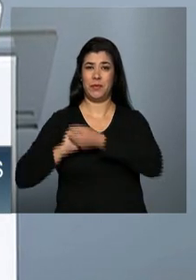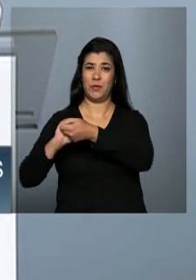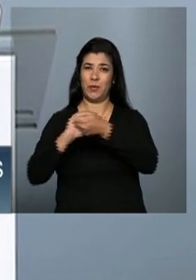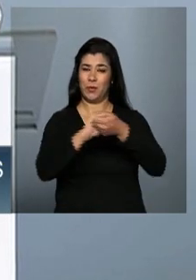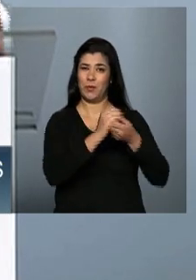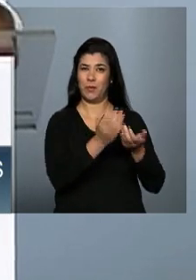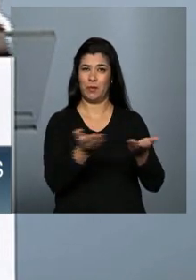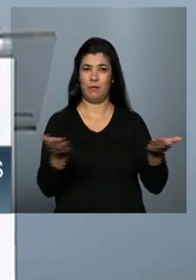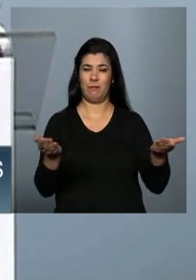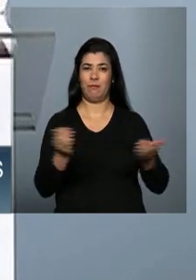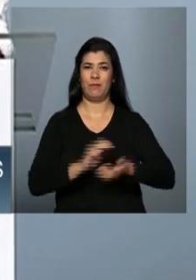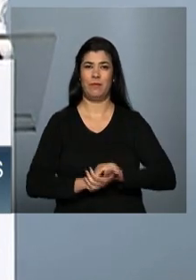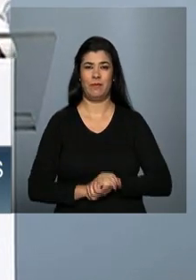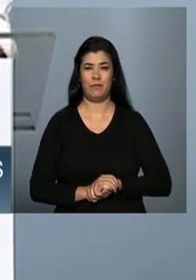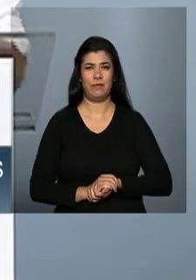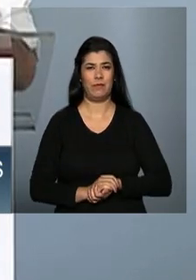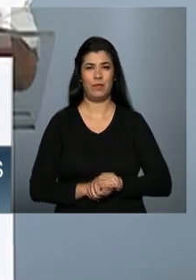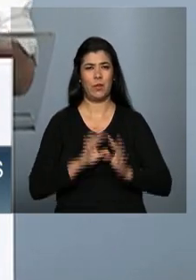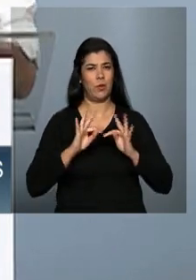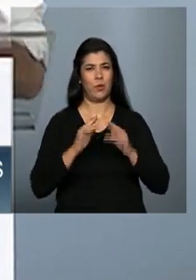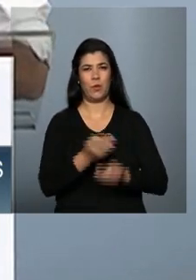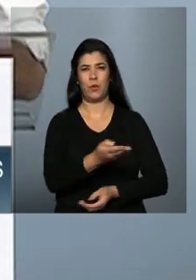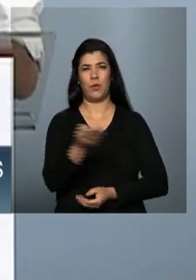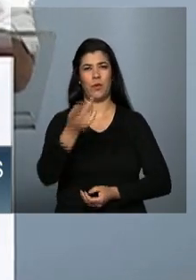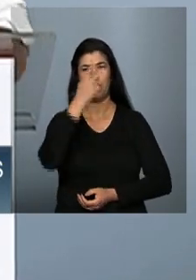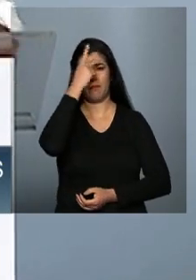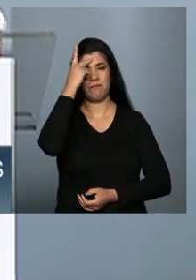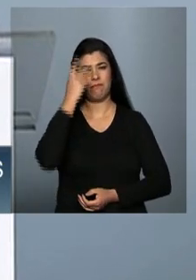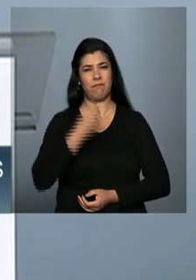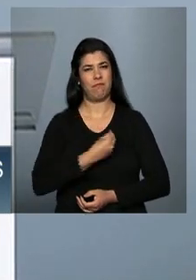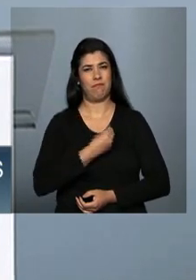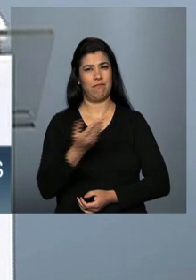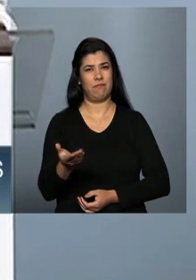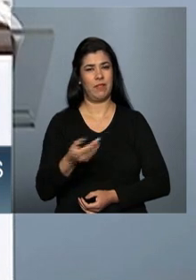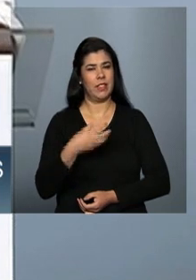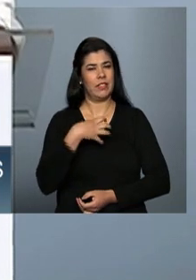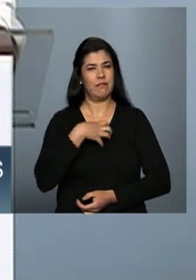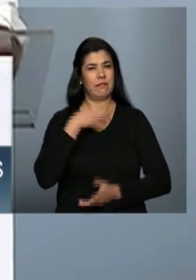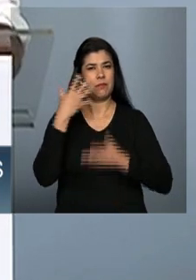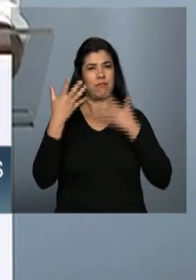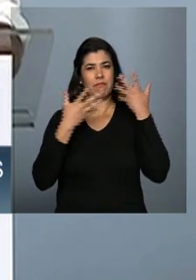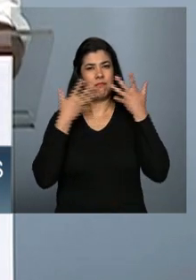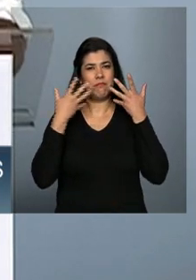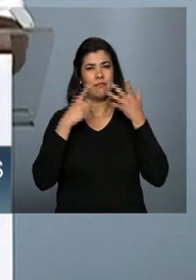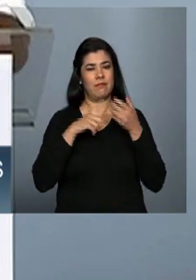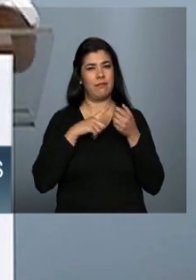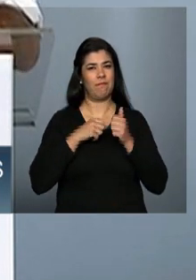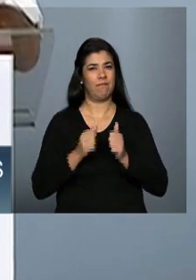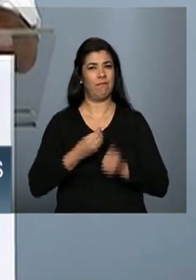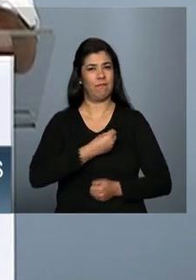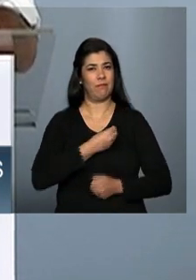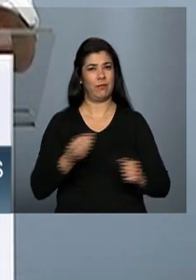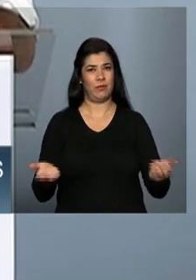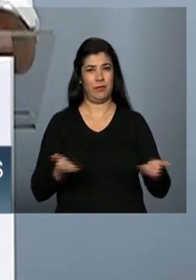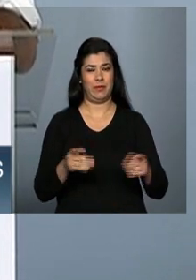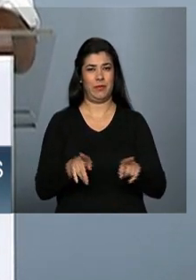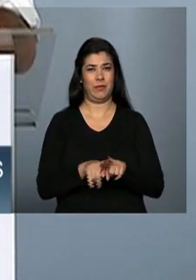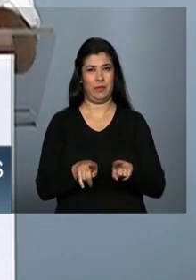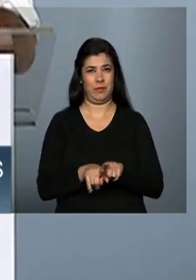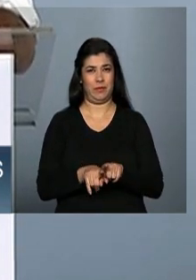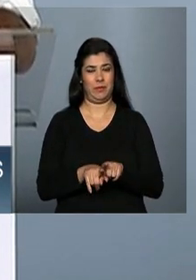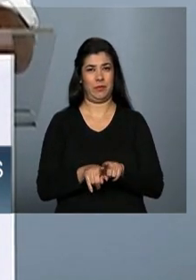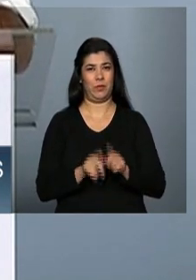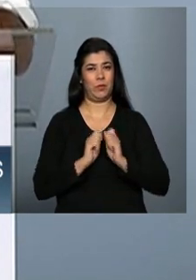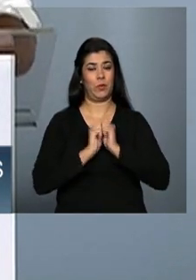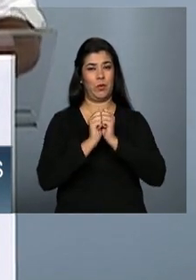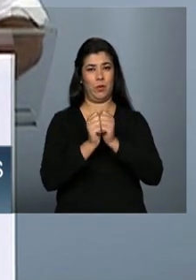cumprimentar a todos vocês, dizer que é uma alegria enorme poder estar aqui hoje com